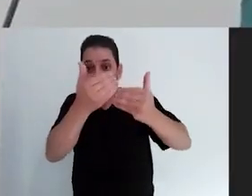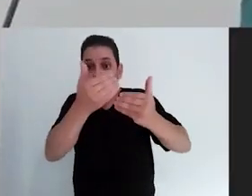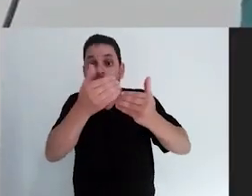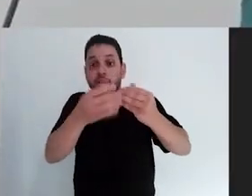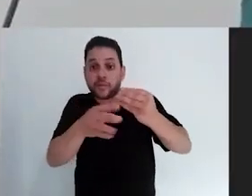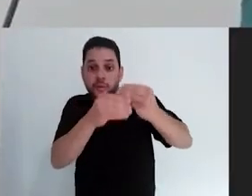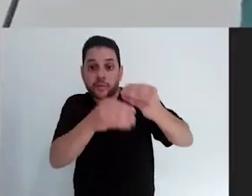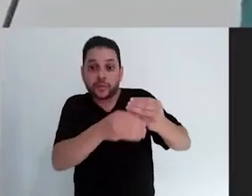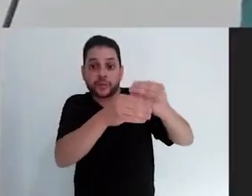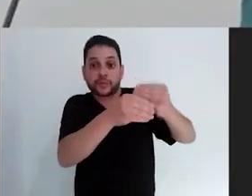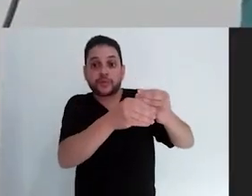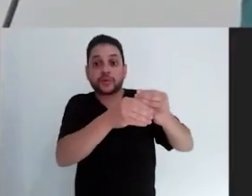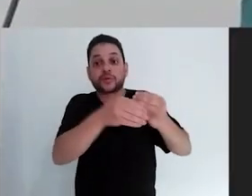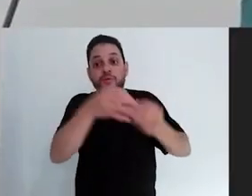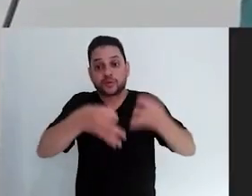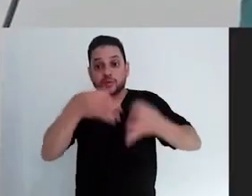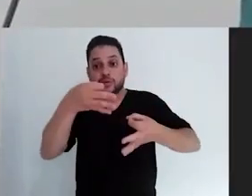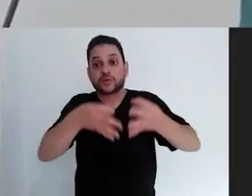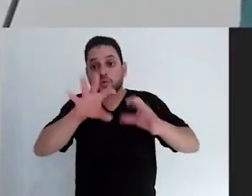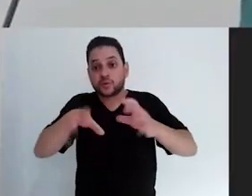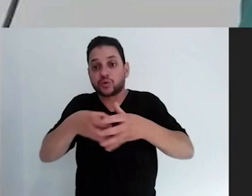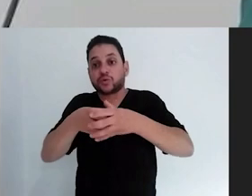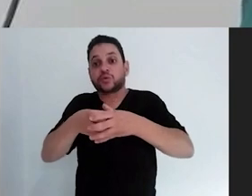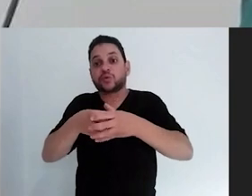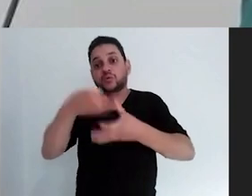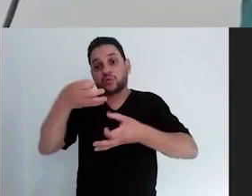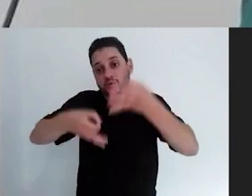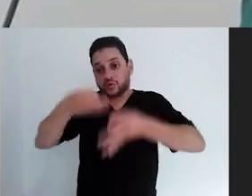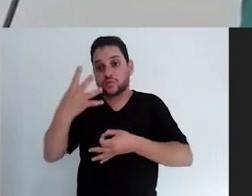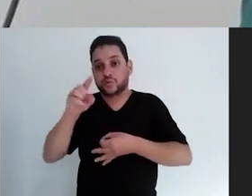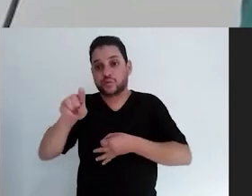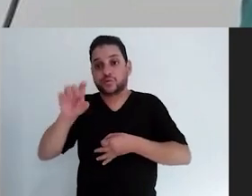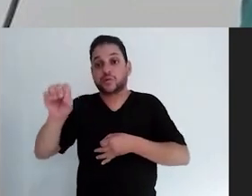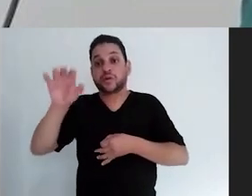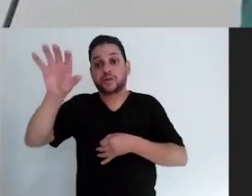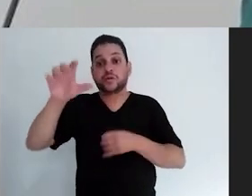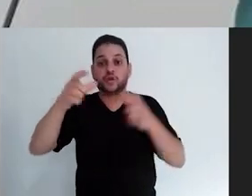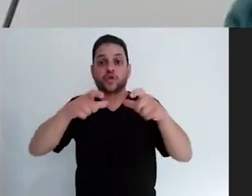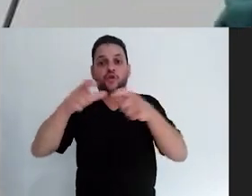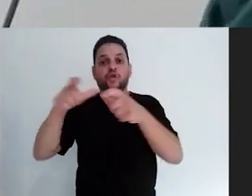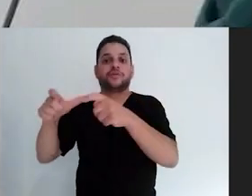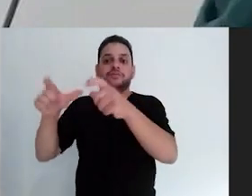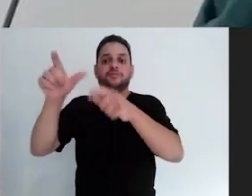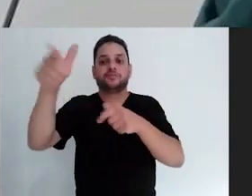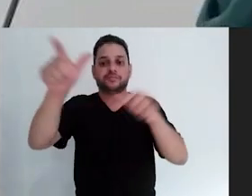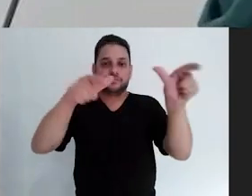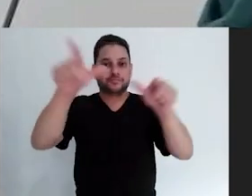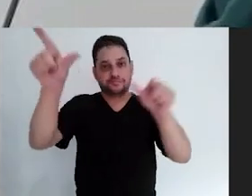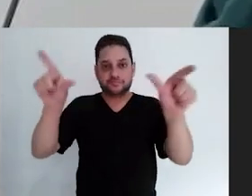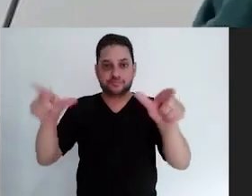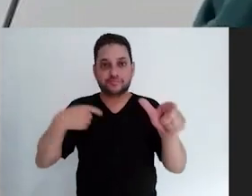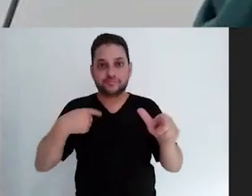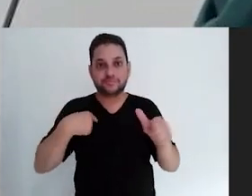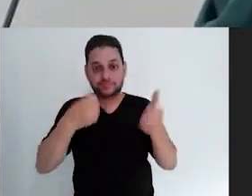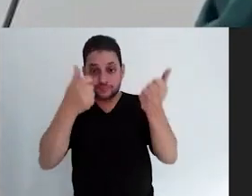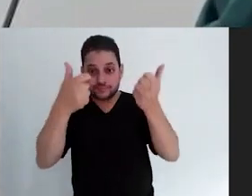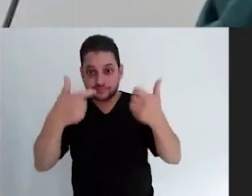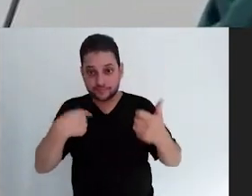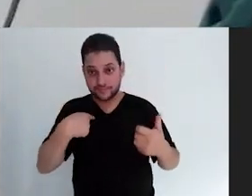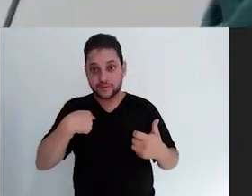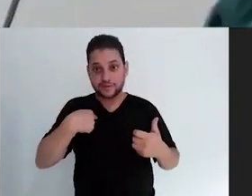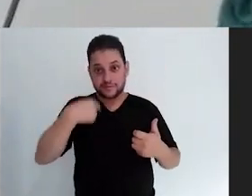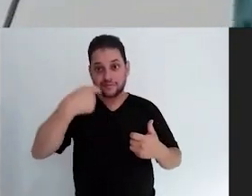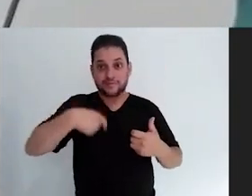4.0 e os núcleos de Justiça 4.0 nas outras regiões. E ficou para mim falar um pouco para vocês de como tem